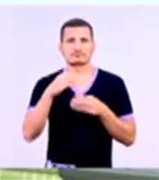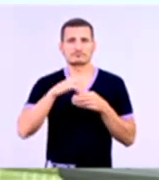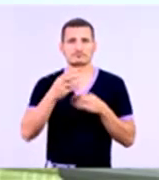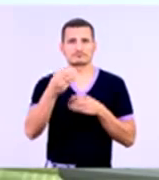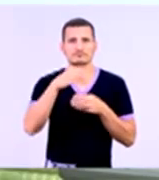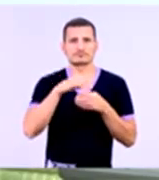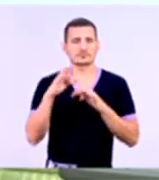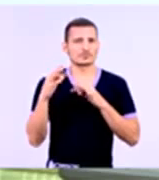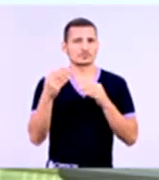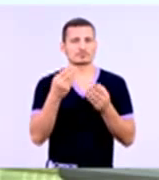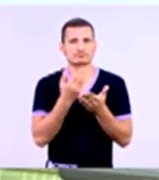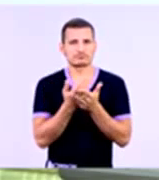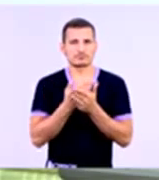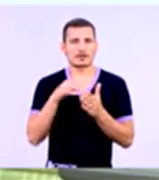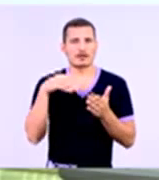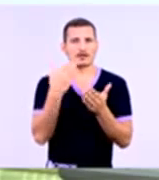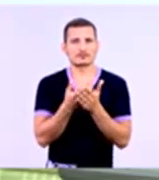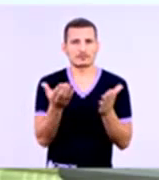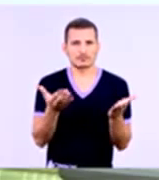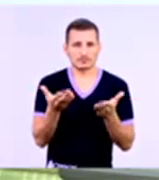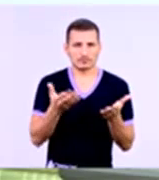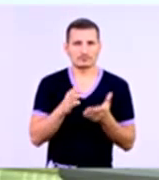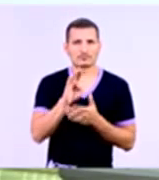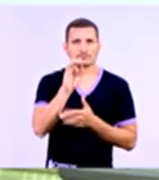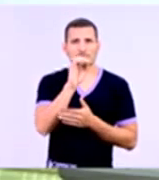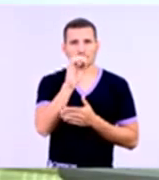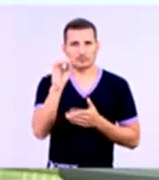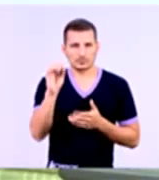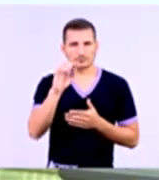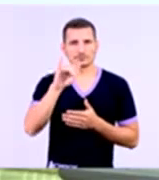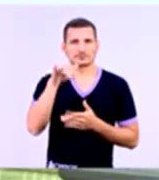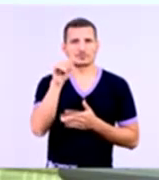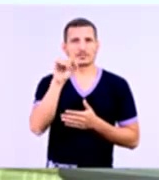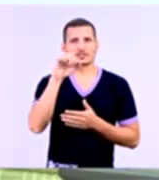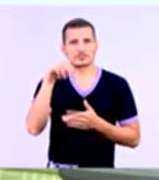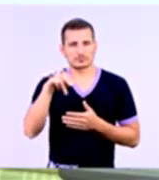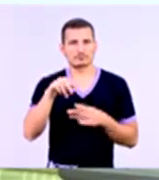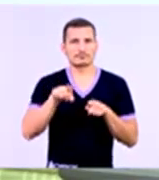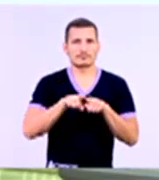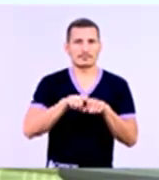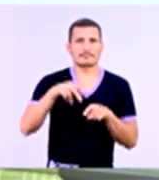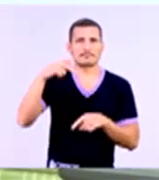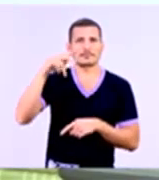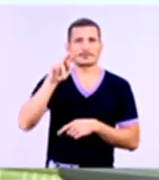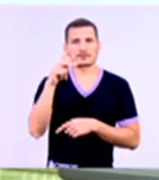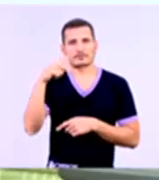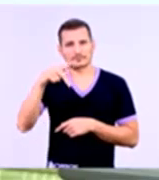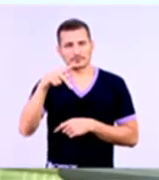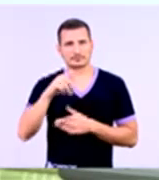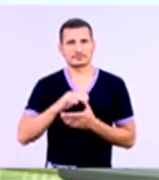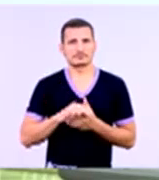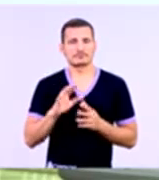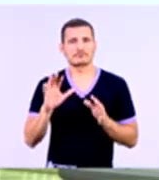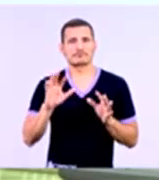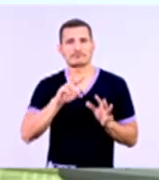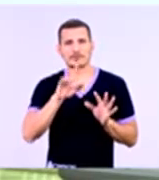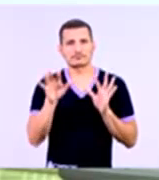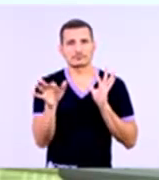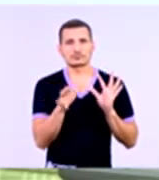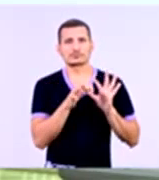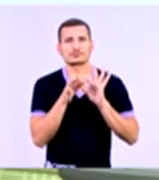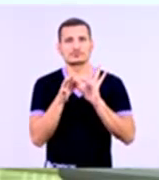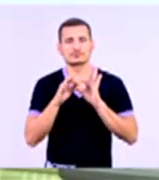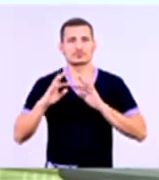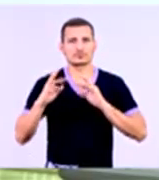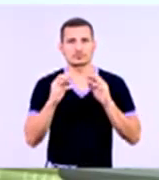agora. Bootstrap, JSON, nós vamos fazer a utilização do PHP também. Então, nós vamos unir tudo isso. Então, é